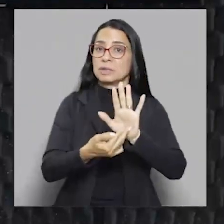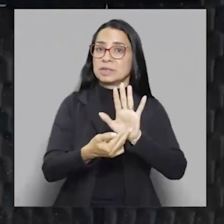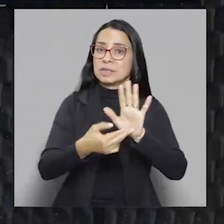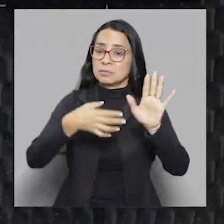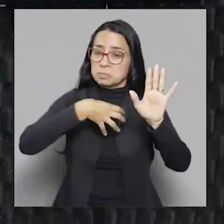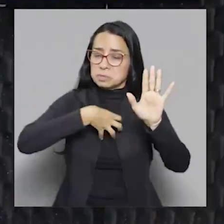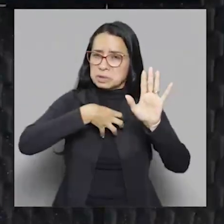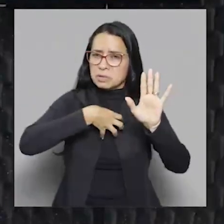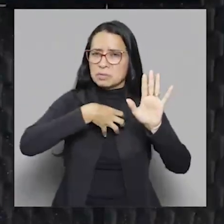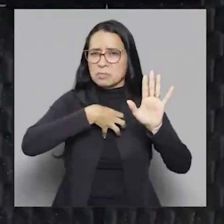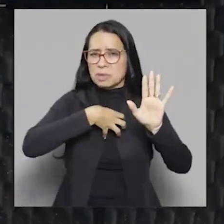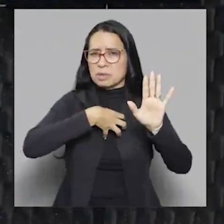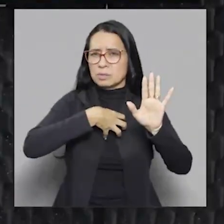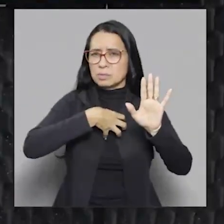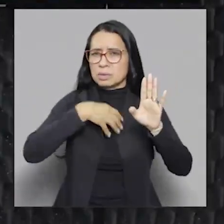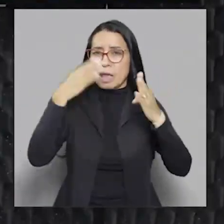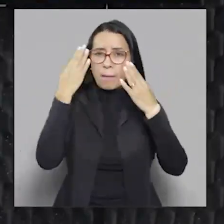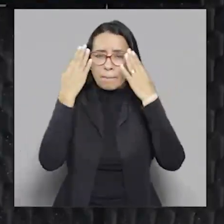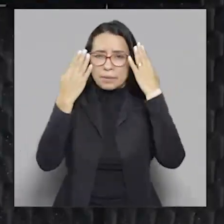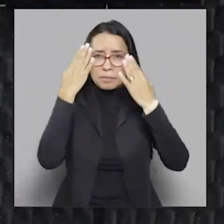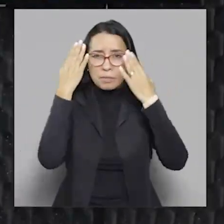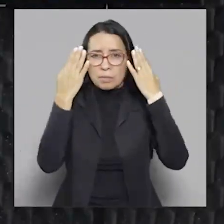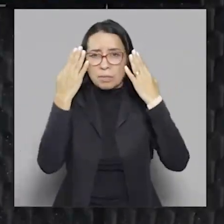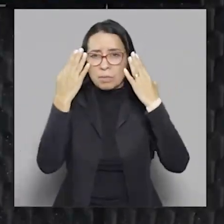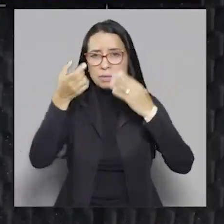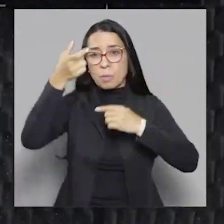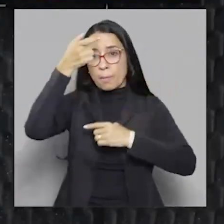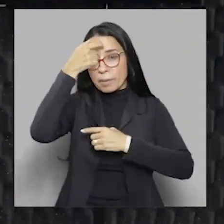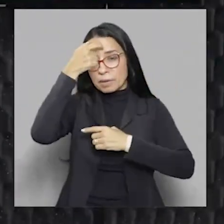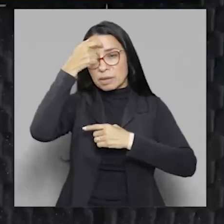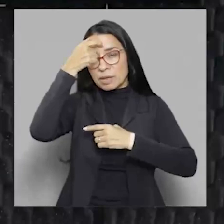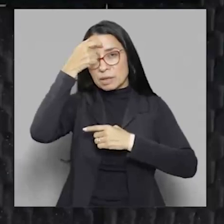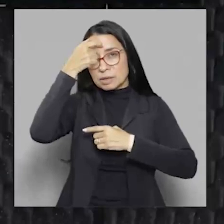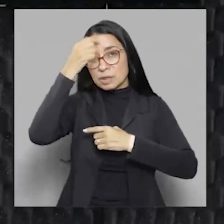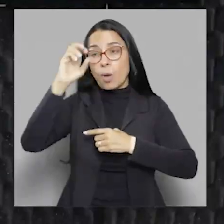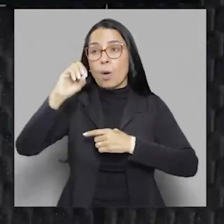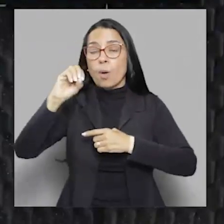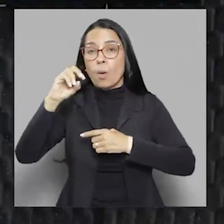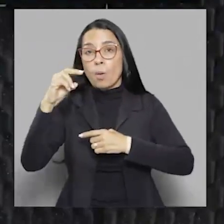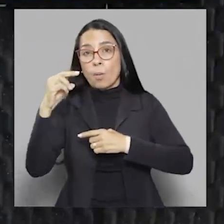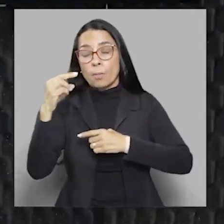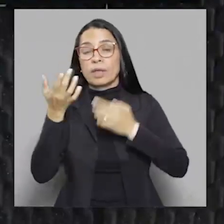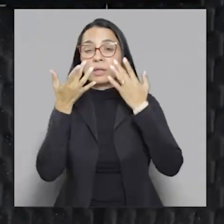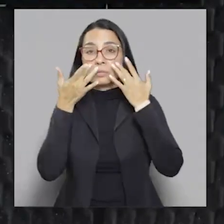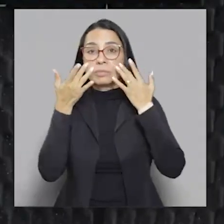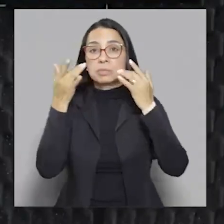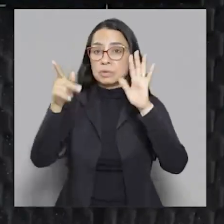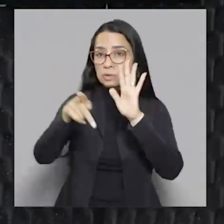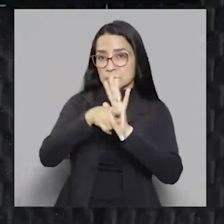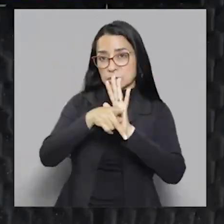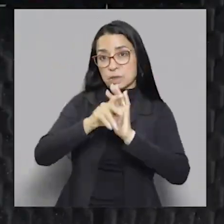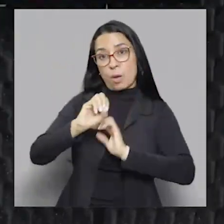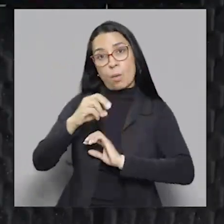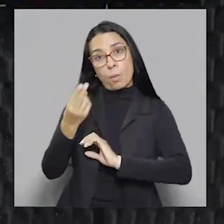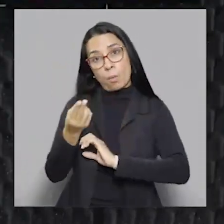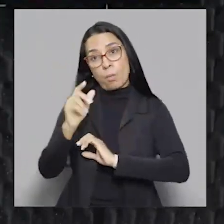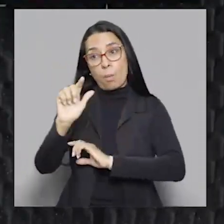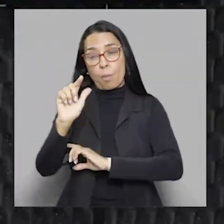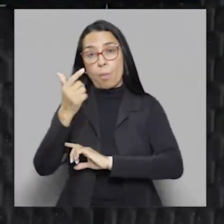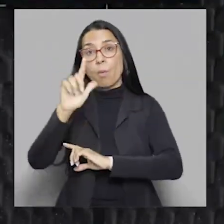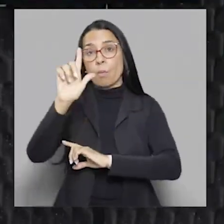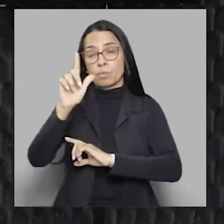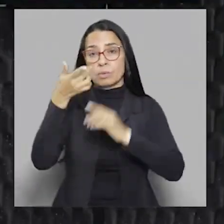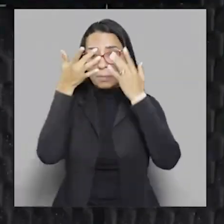estados mentais do artista ou de qualquer outra pessoa. A questão é sobre isso? Não, eu preciso entender